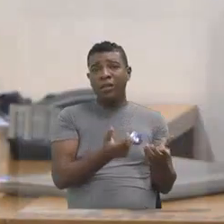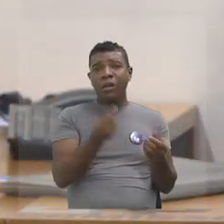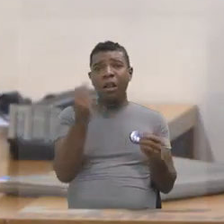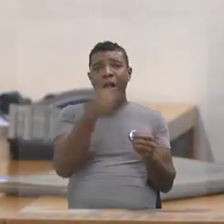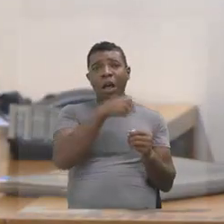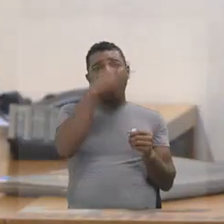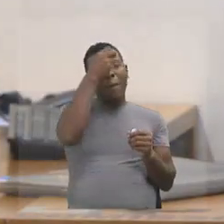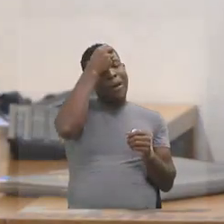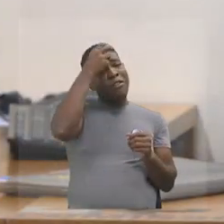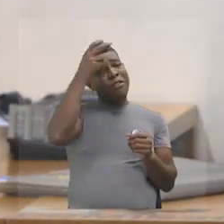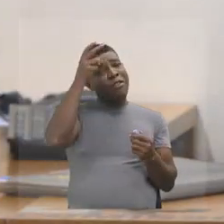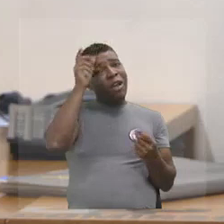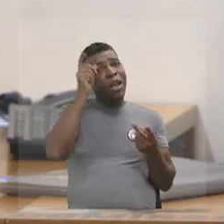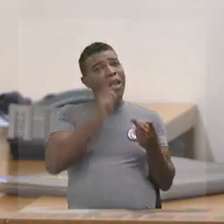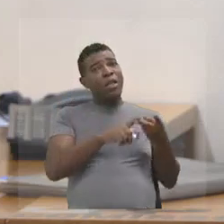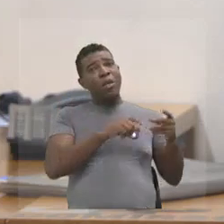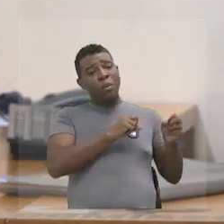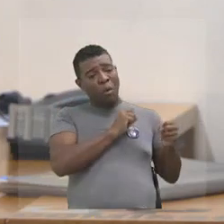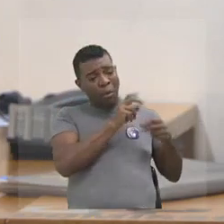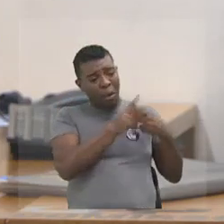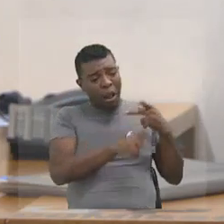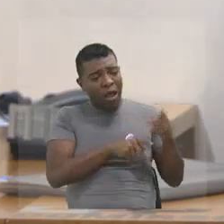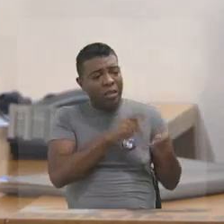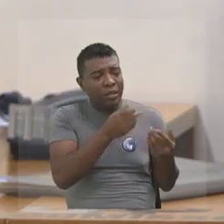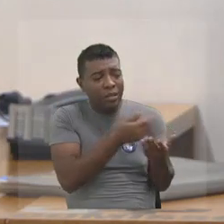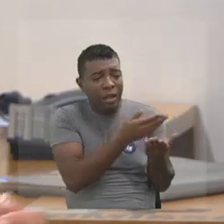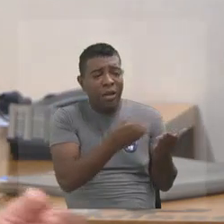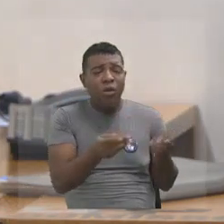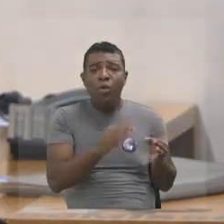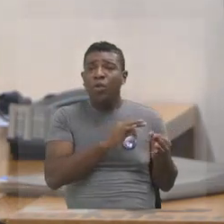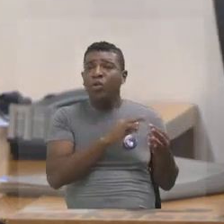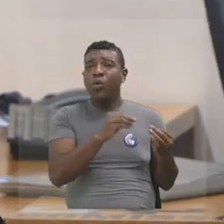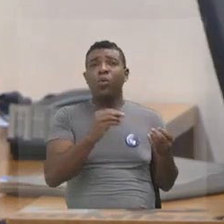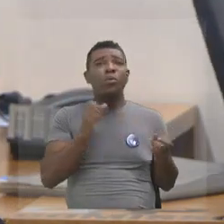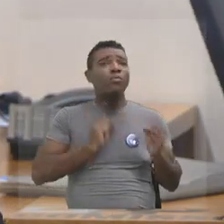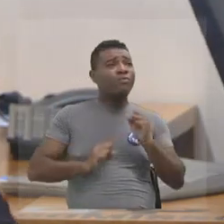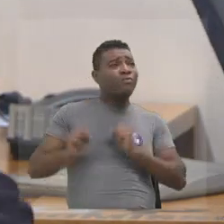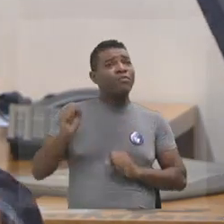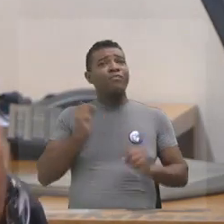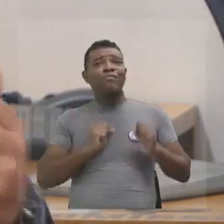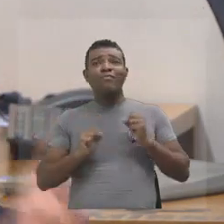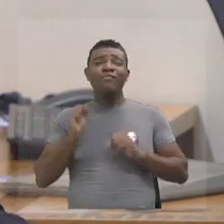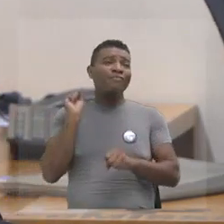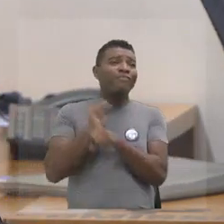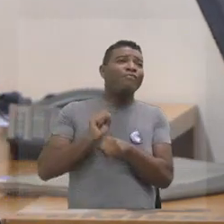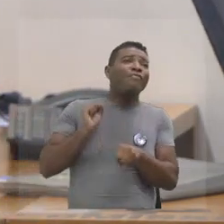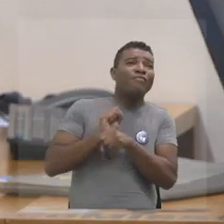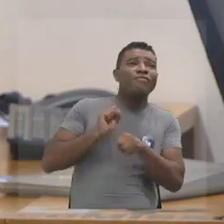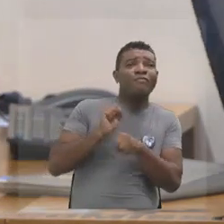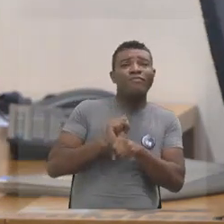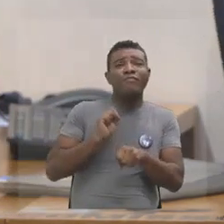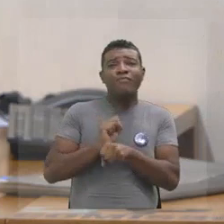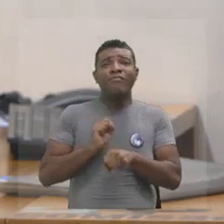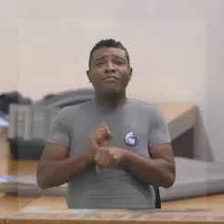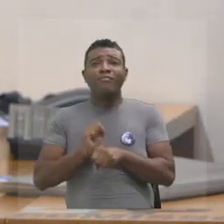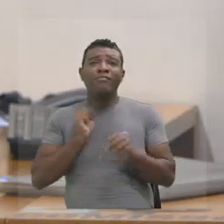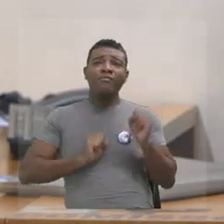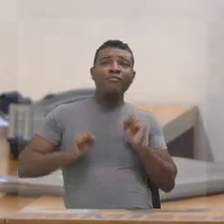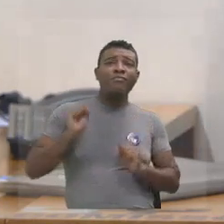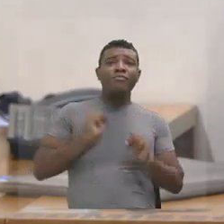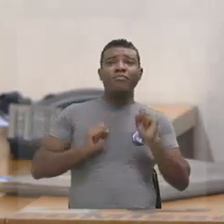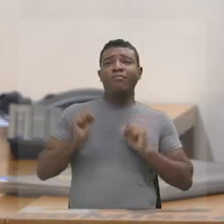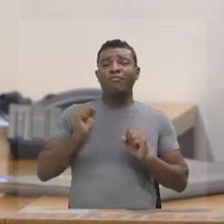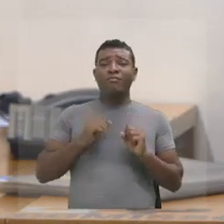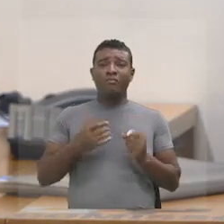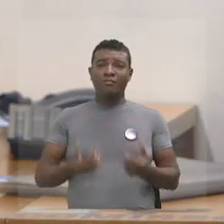o prefeito a população toda ansiosa não é Empreendimentos Empreendimentos que é para serem